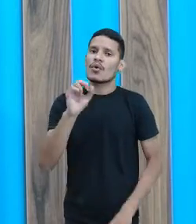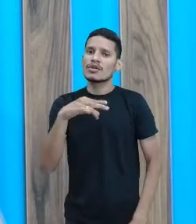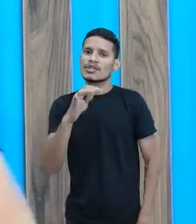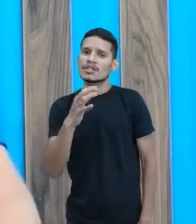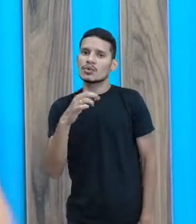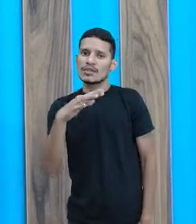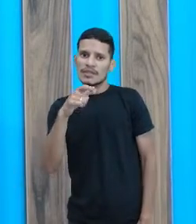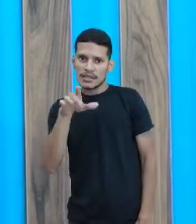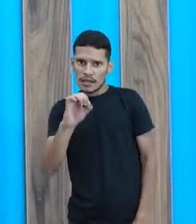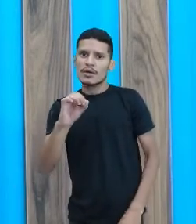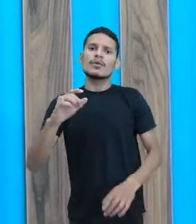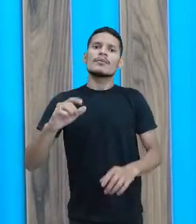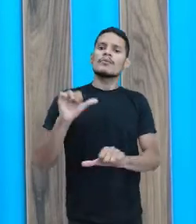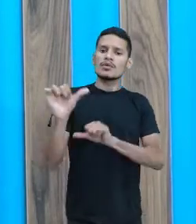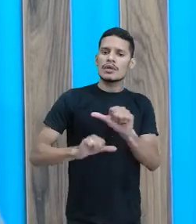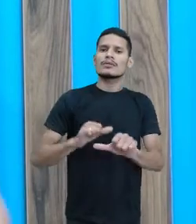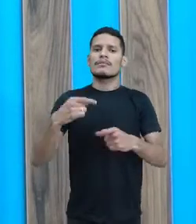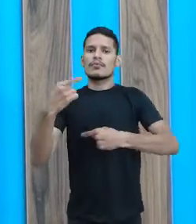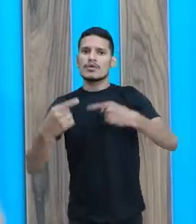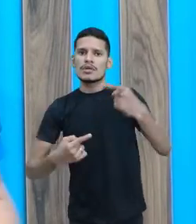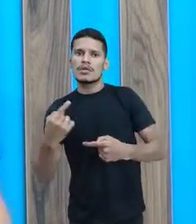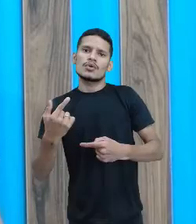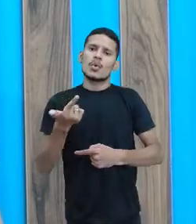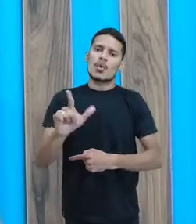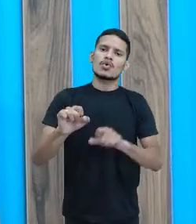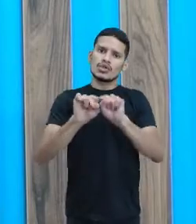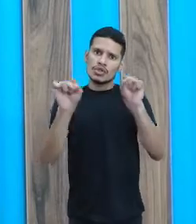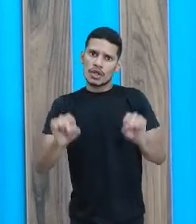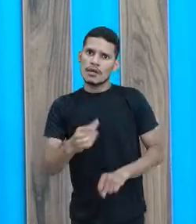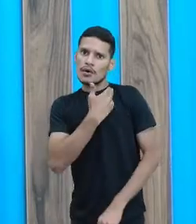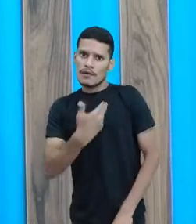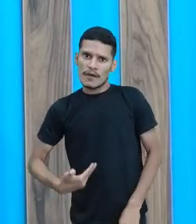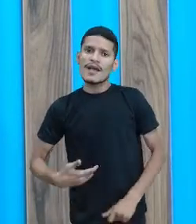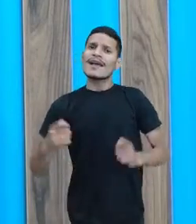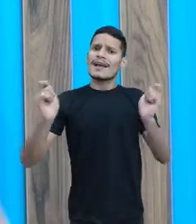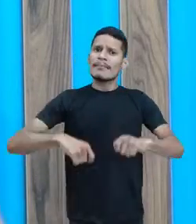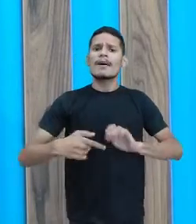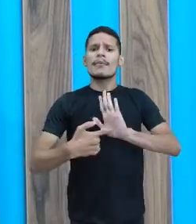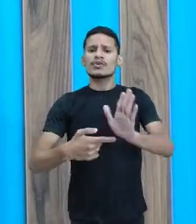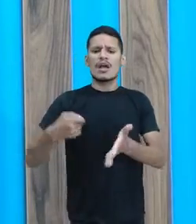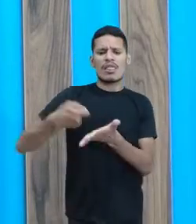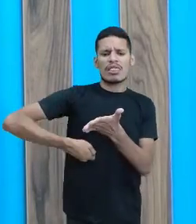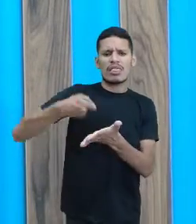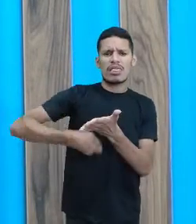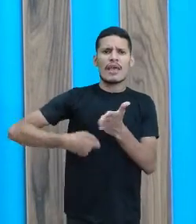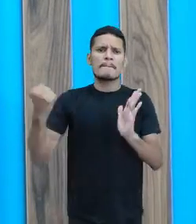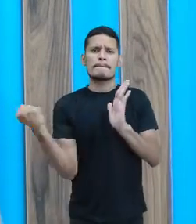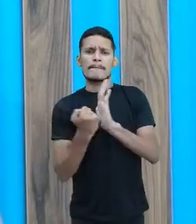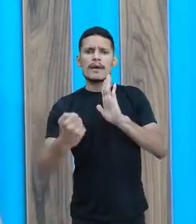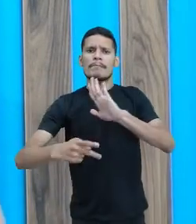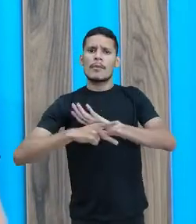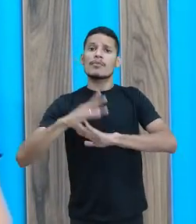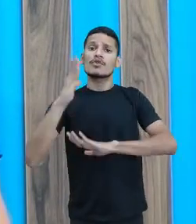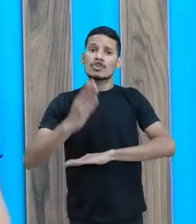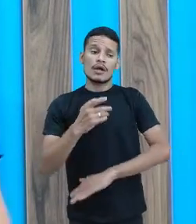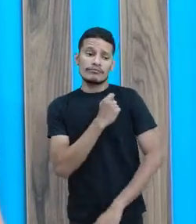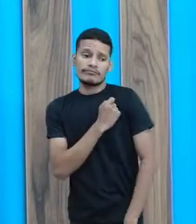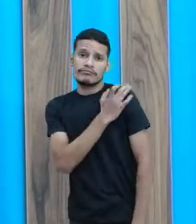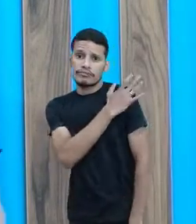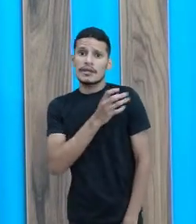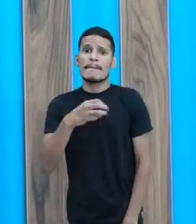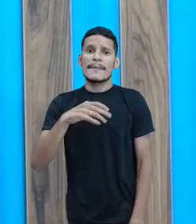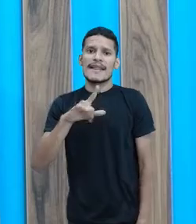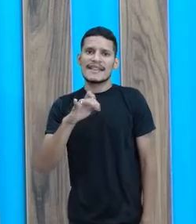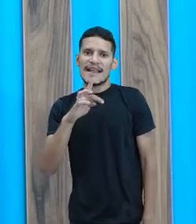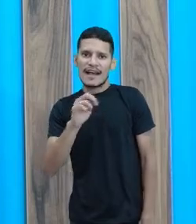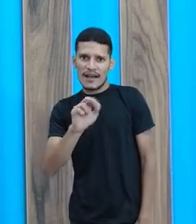governo, uma mudança do sistema político. Então, tudo isso mostra essa instabilidade, autoritarismo, algumas marcas que, na ditadura militar mais